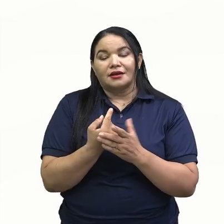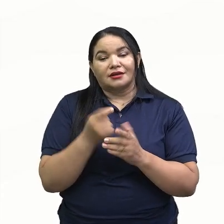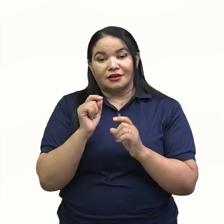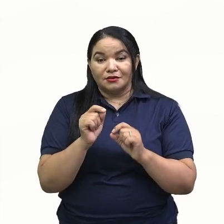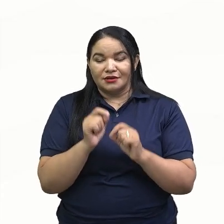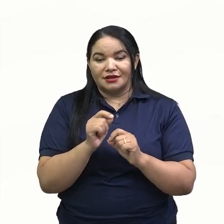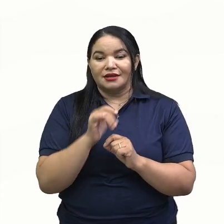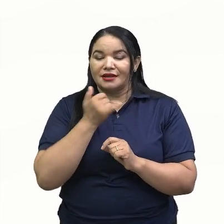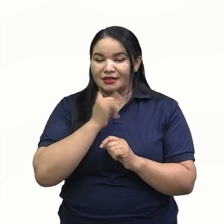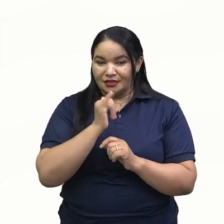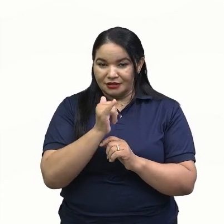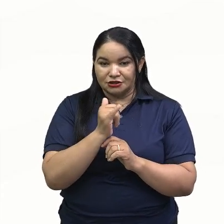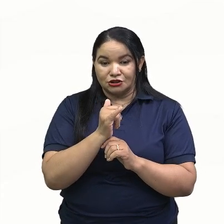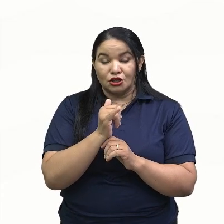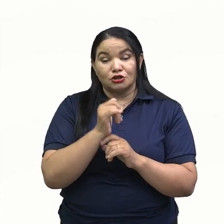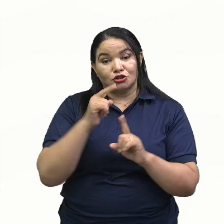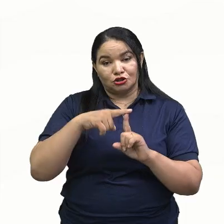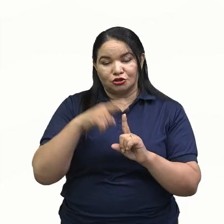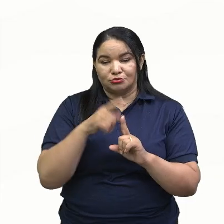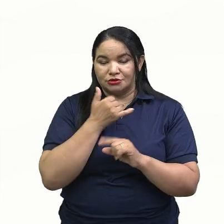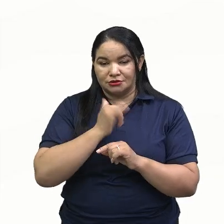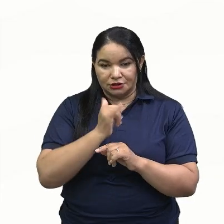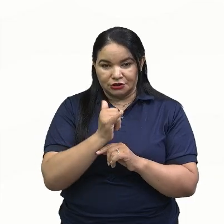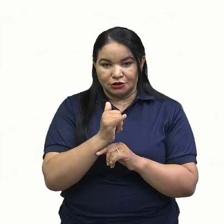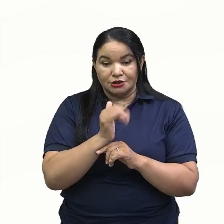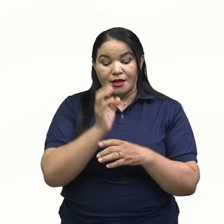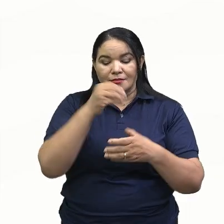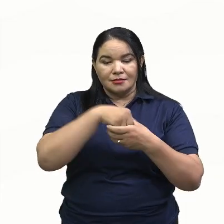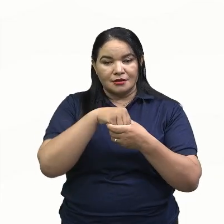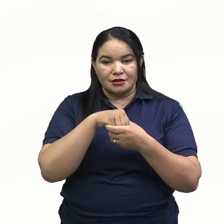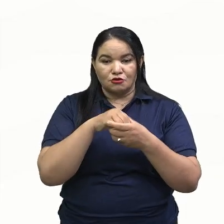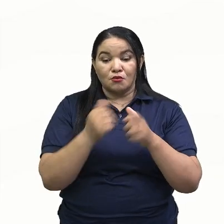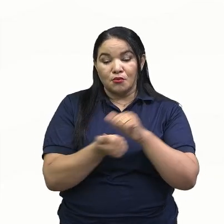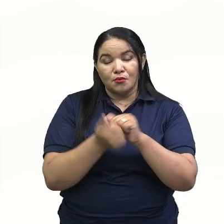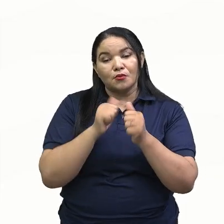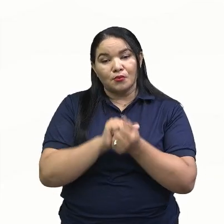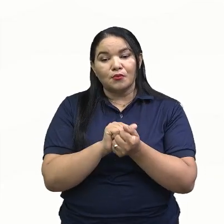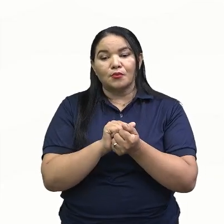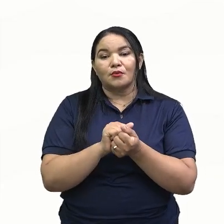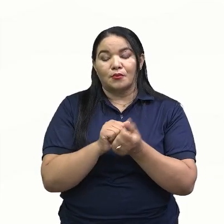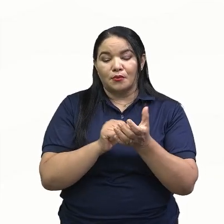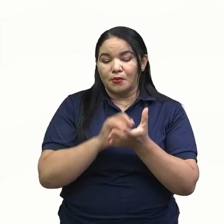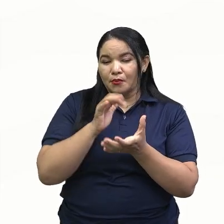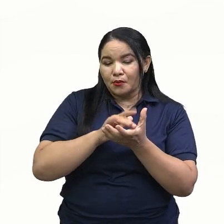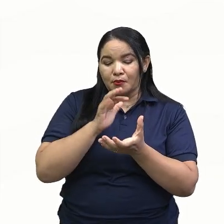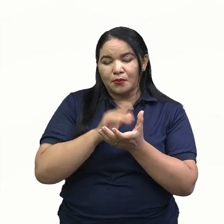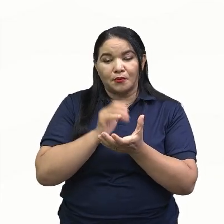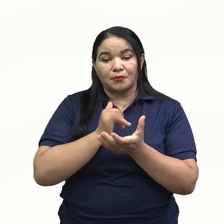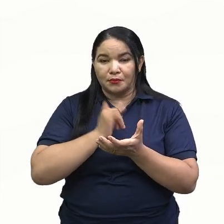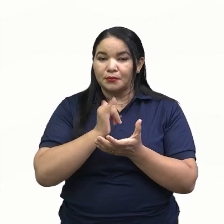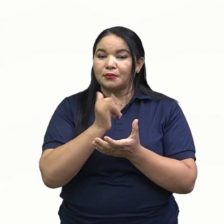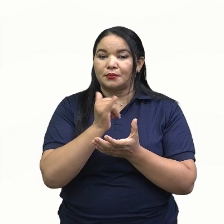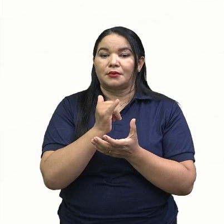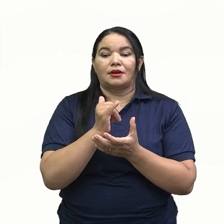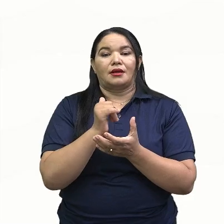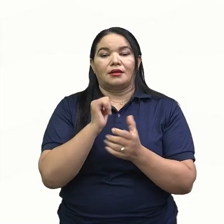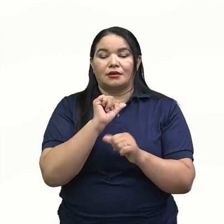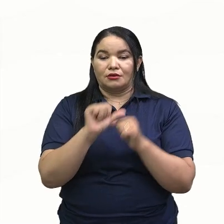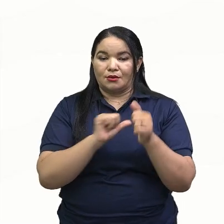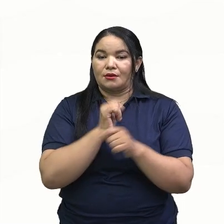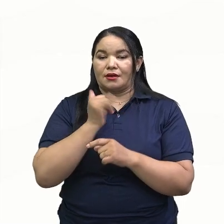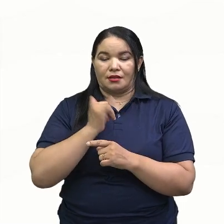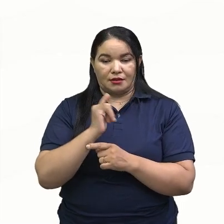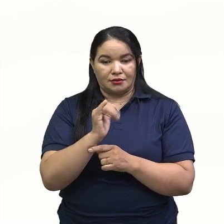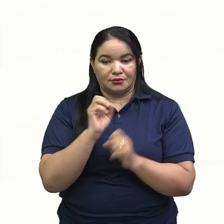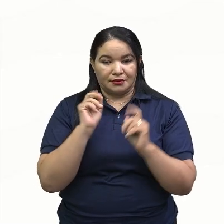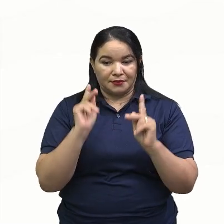convertem uma forma de energia em energia elétrica. Aí temos